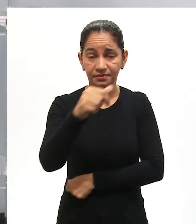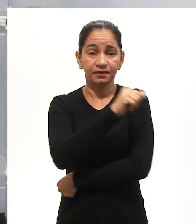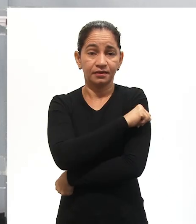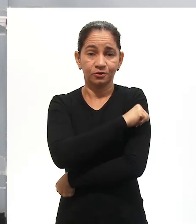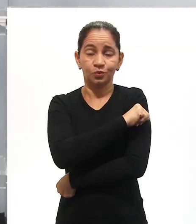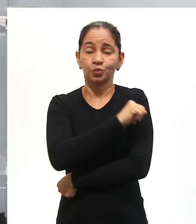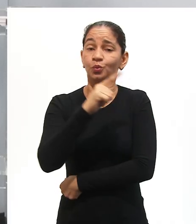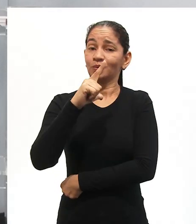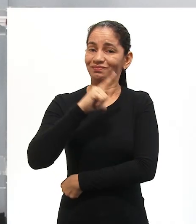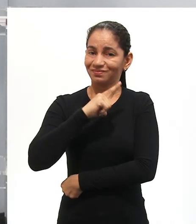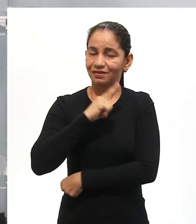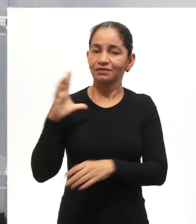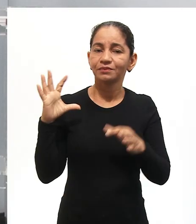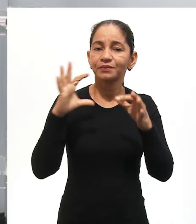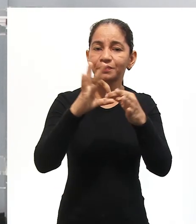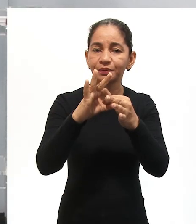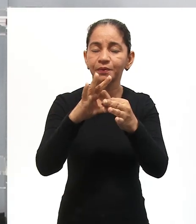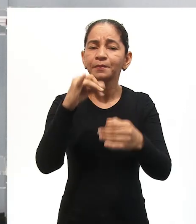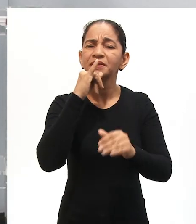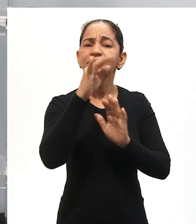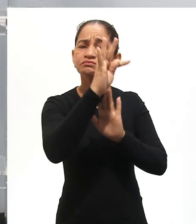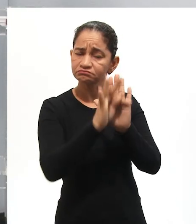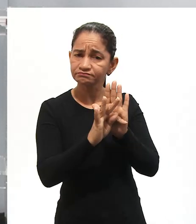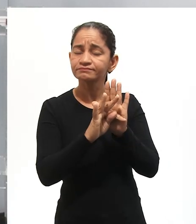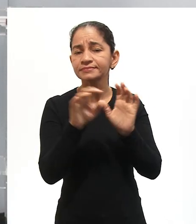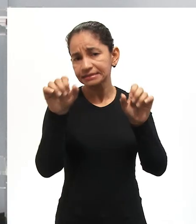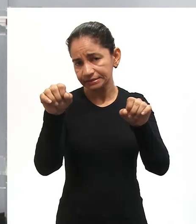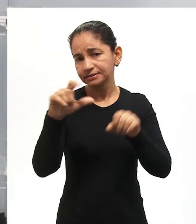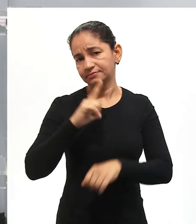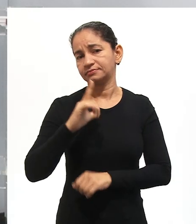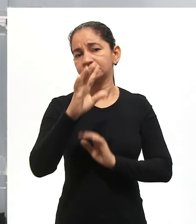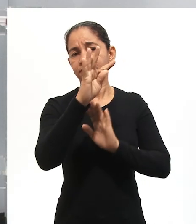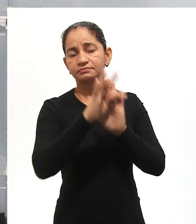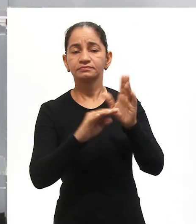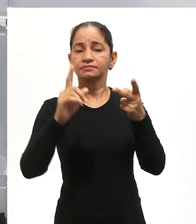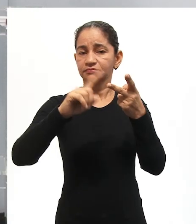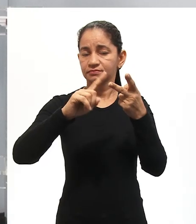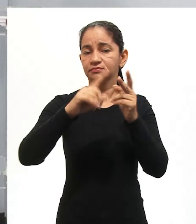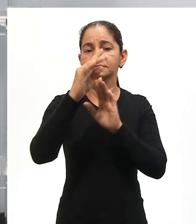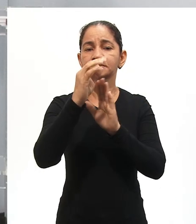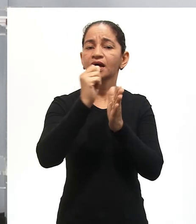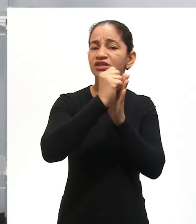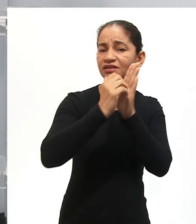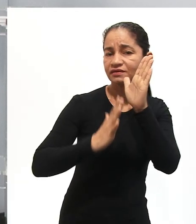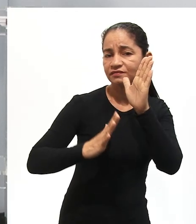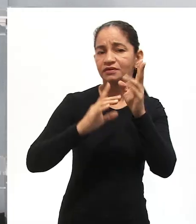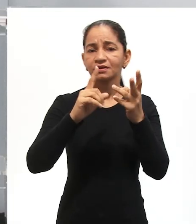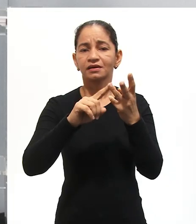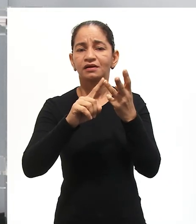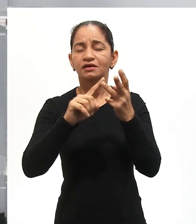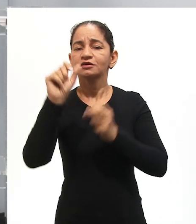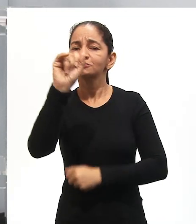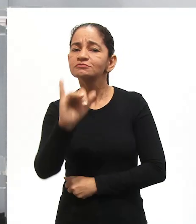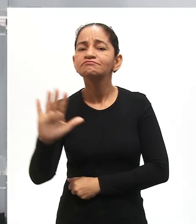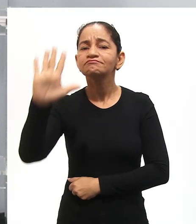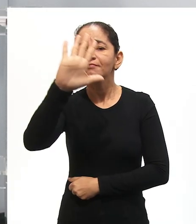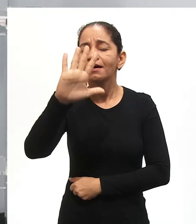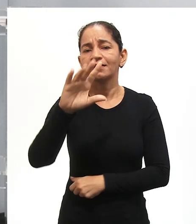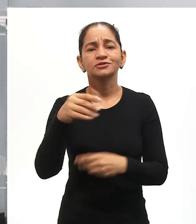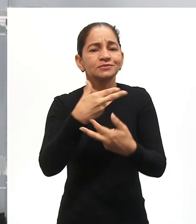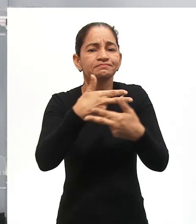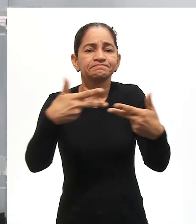nesse contexto tem, além do texto, tem exercícios,